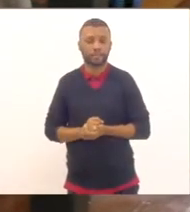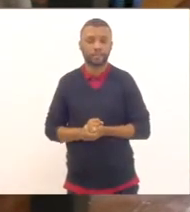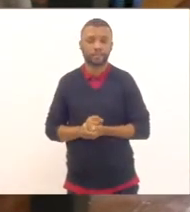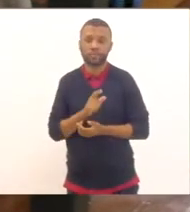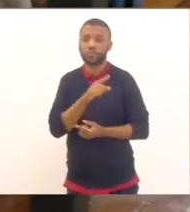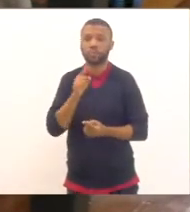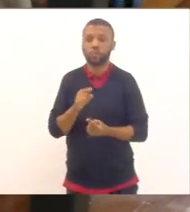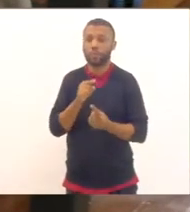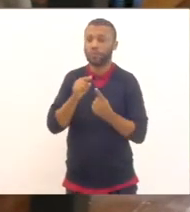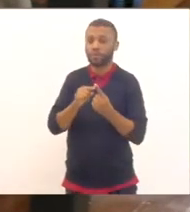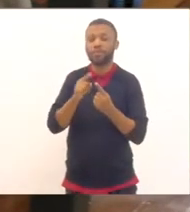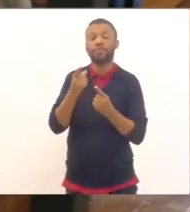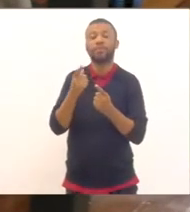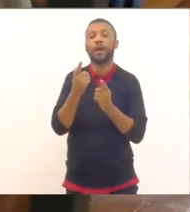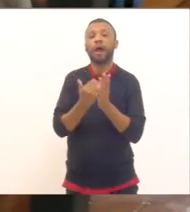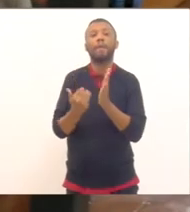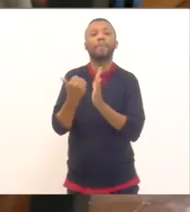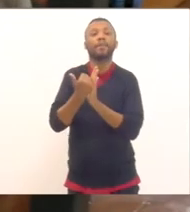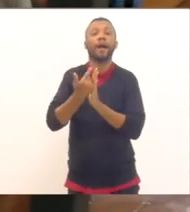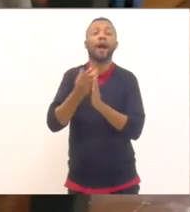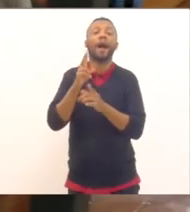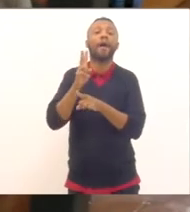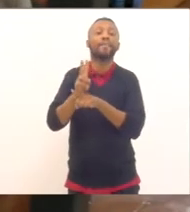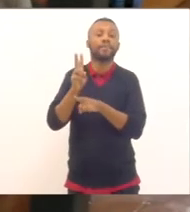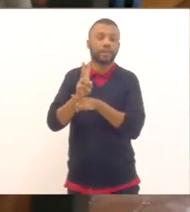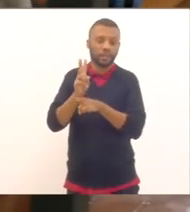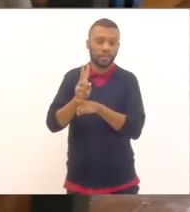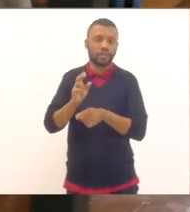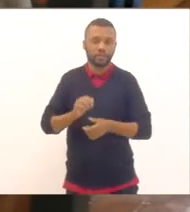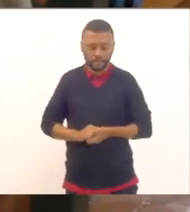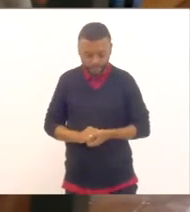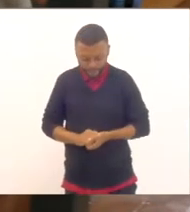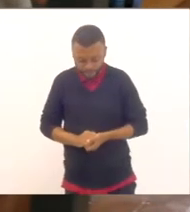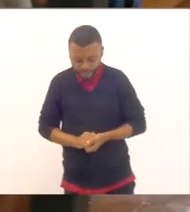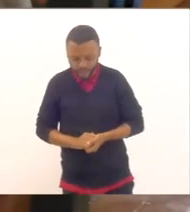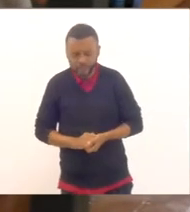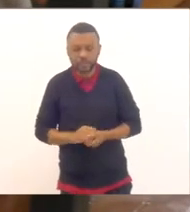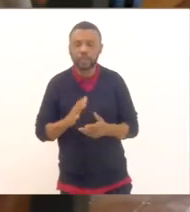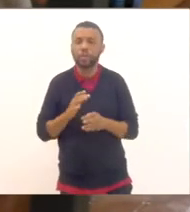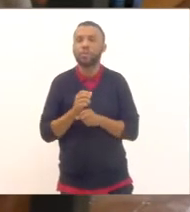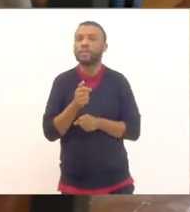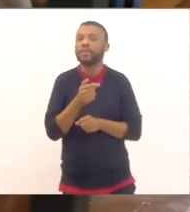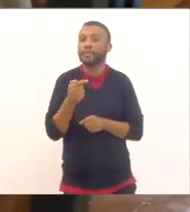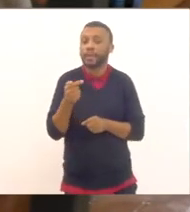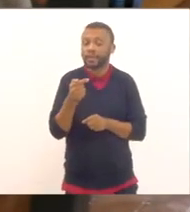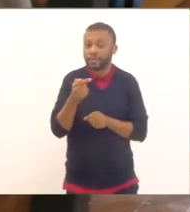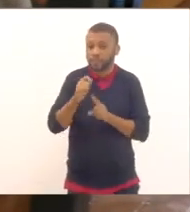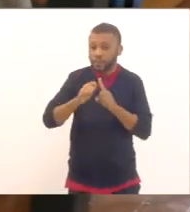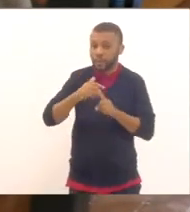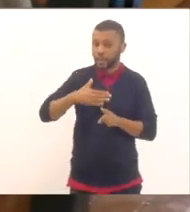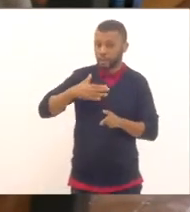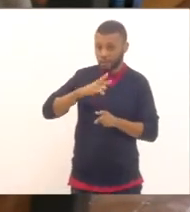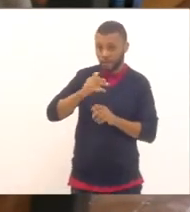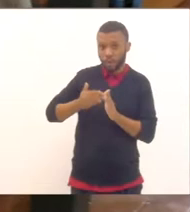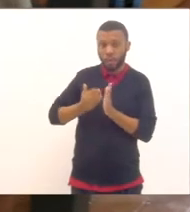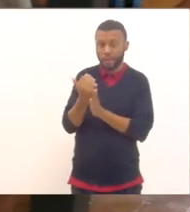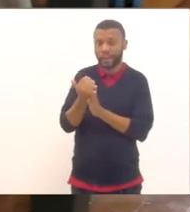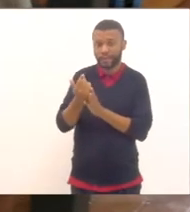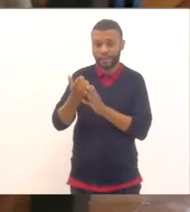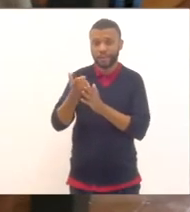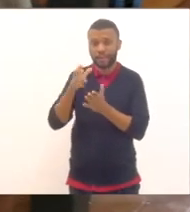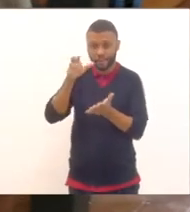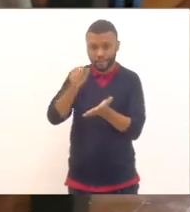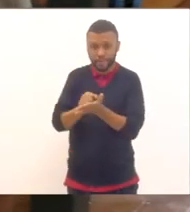finalidade de aumentar ainda mais essa fiscalização então Dezessete de agosto em vigor ainda não está em vigor porque tem um